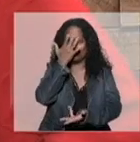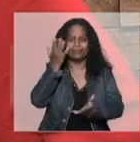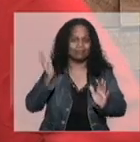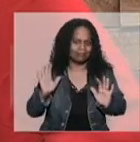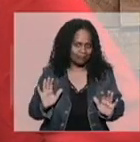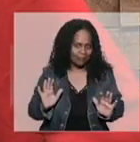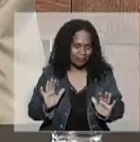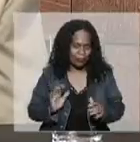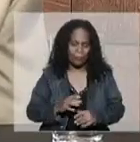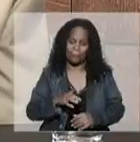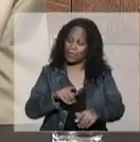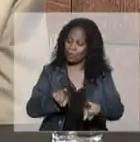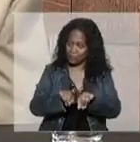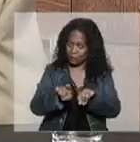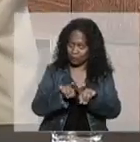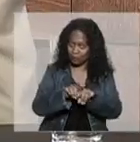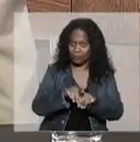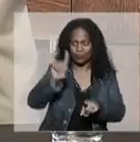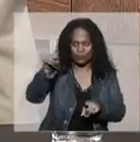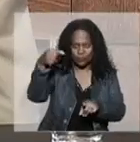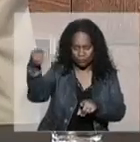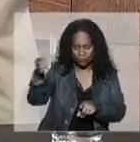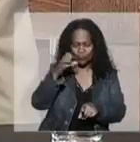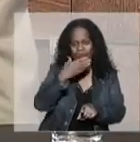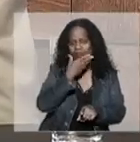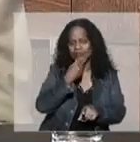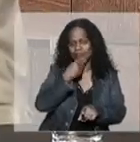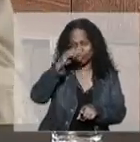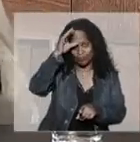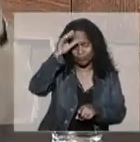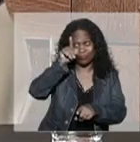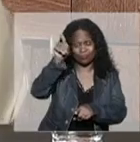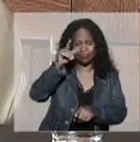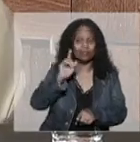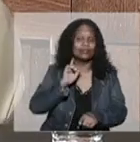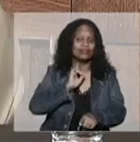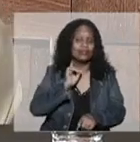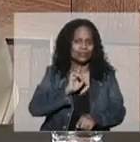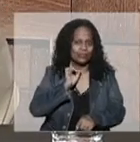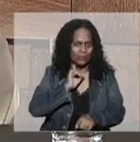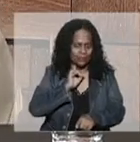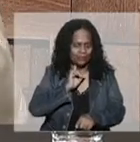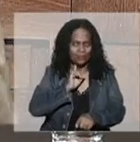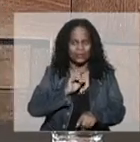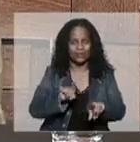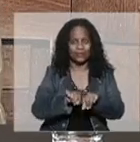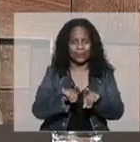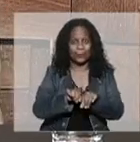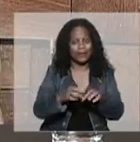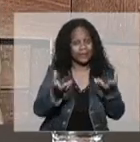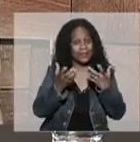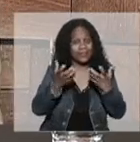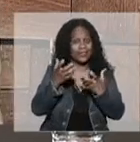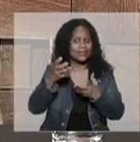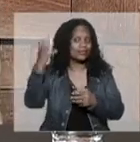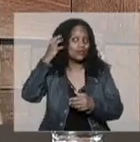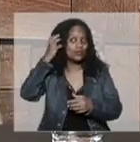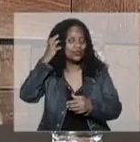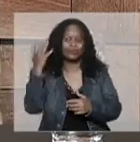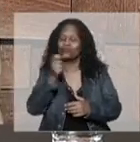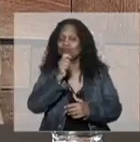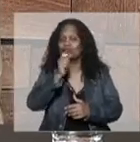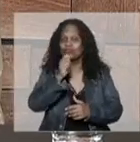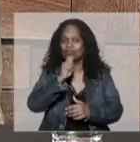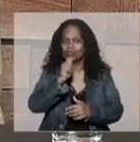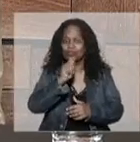estava. a semente, né? E eu tinha um tio também, por parte do meu pai, lá em Minas também, na cidade de Dores de Indaiá, que ele queria ser locutor de rádio, tio